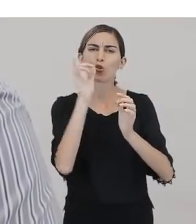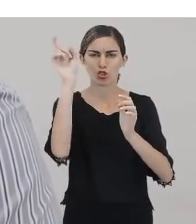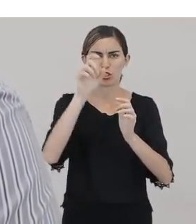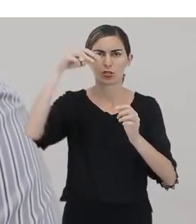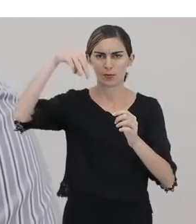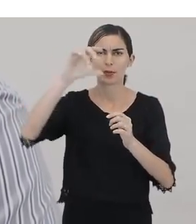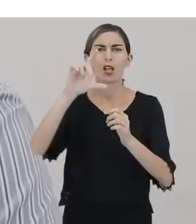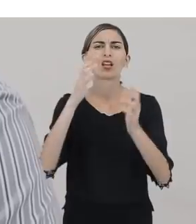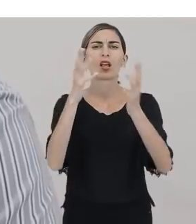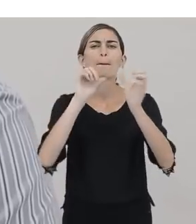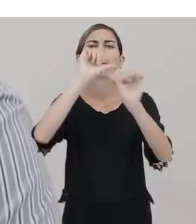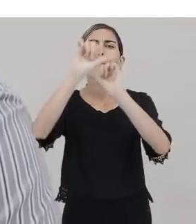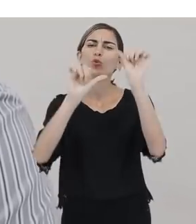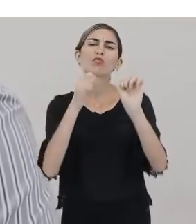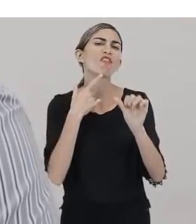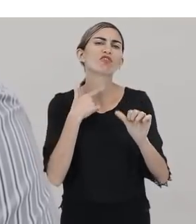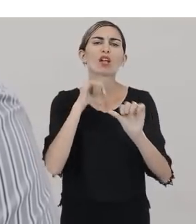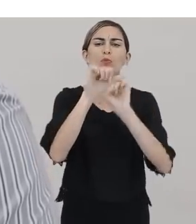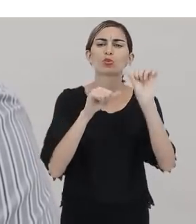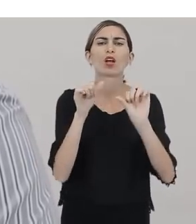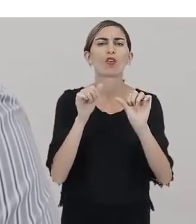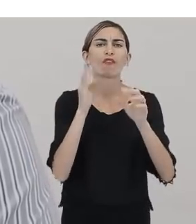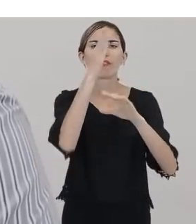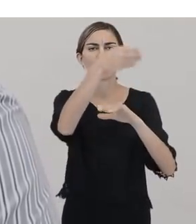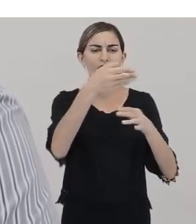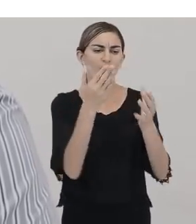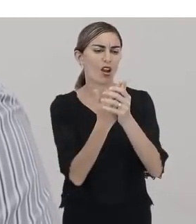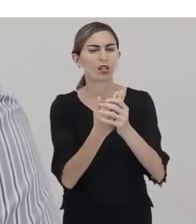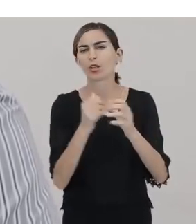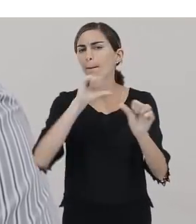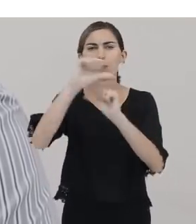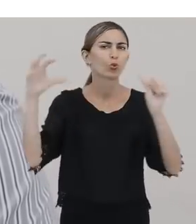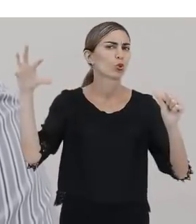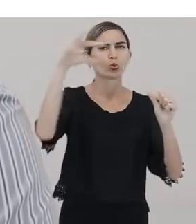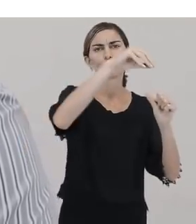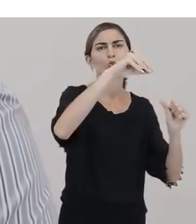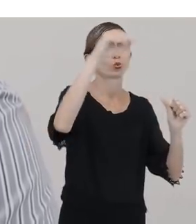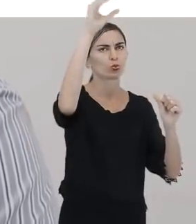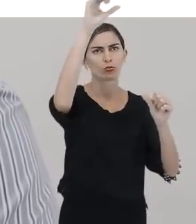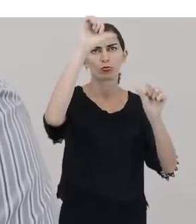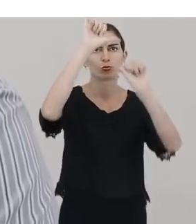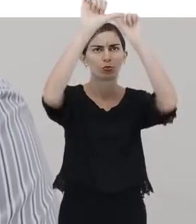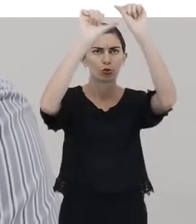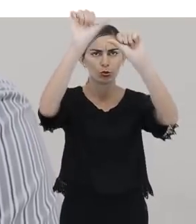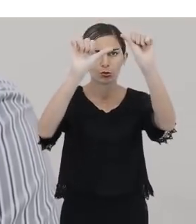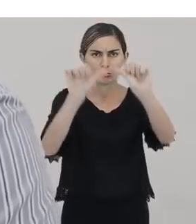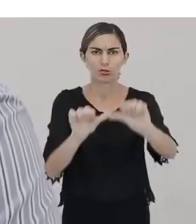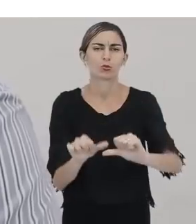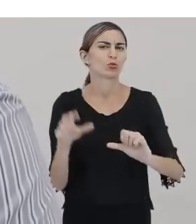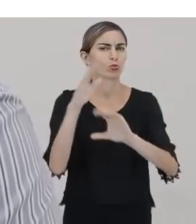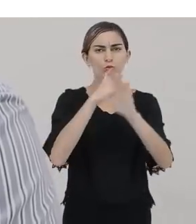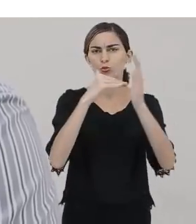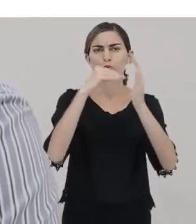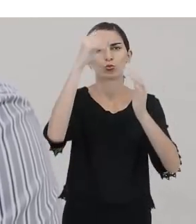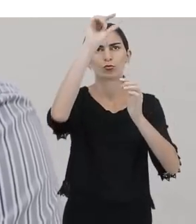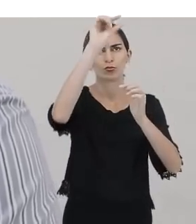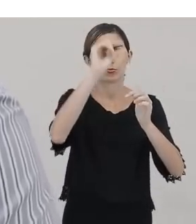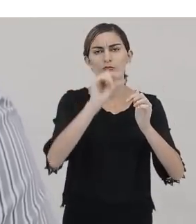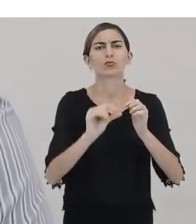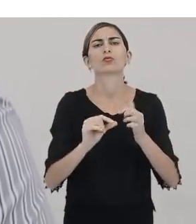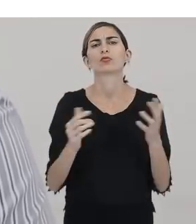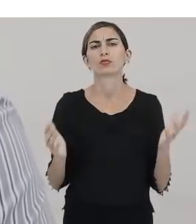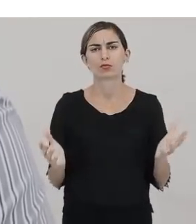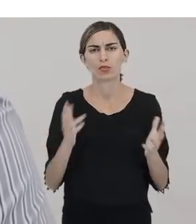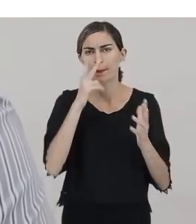quiser mudar a cor em um determinado momento, você vai lá no arquivo, muda uma vez só, que ele já muda em todos os seus botões, porque você está usando a mesma